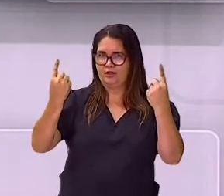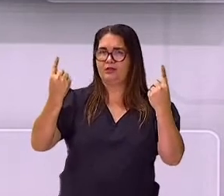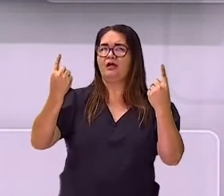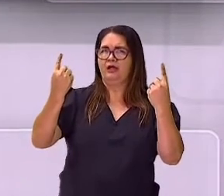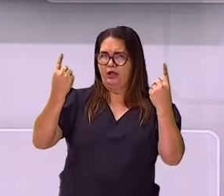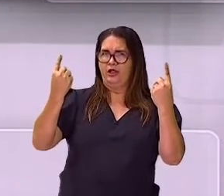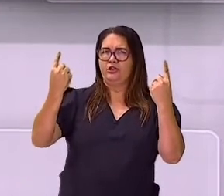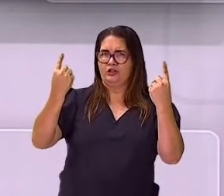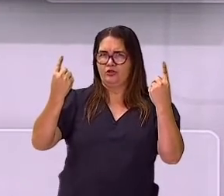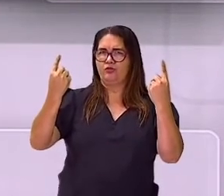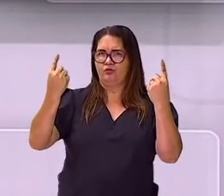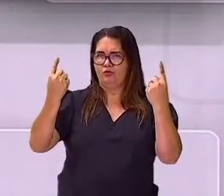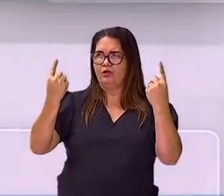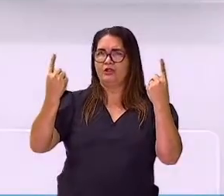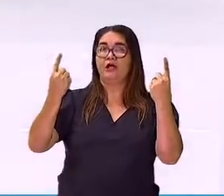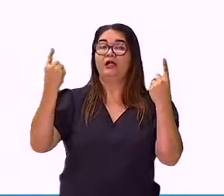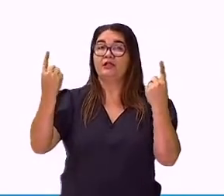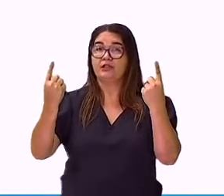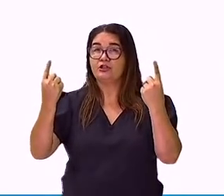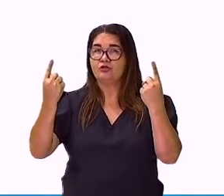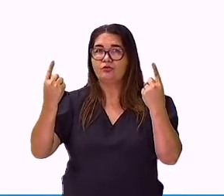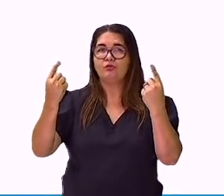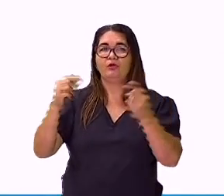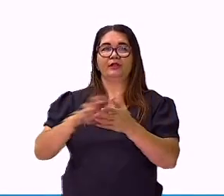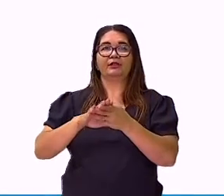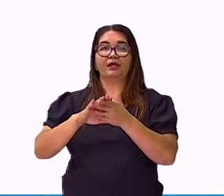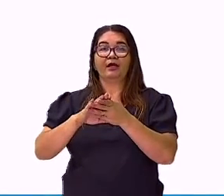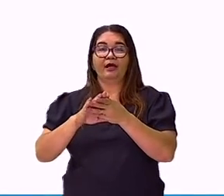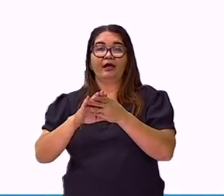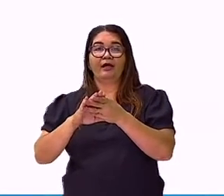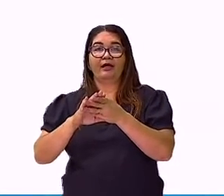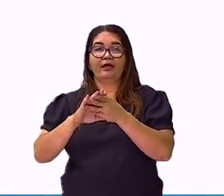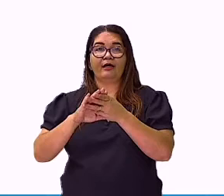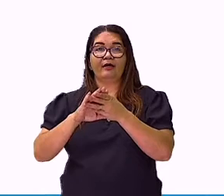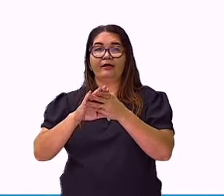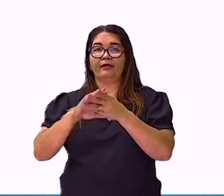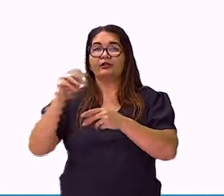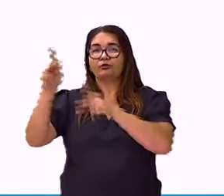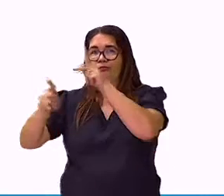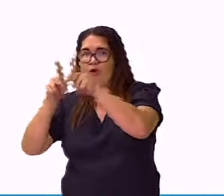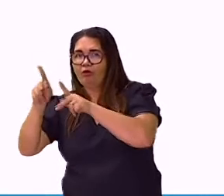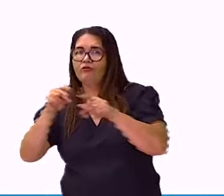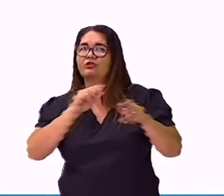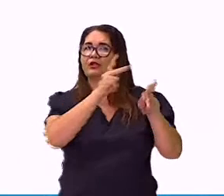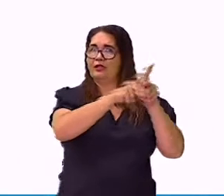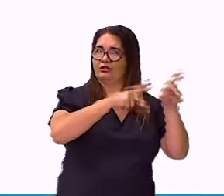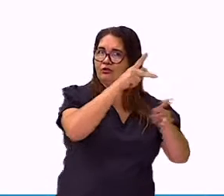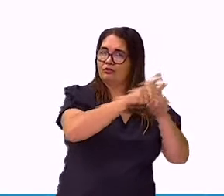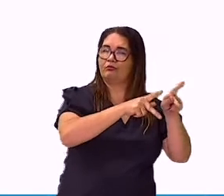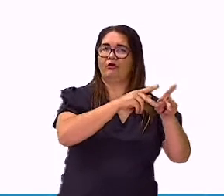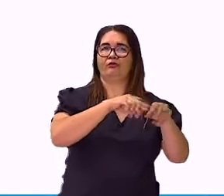figuras de linguagem, né? Essas duas denominações nos livros didáticos. Então, os medos e